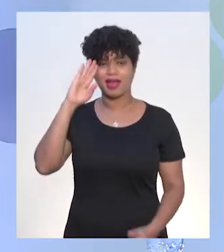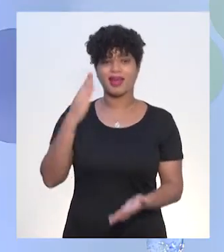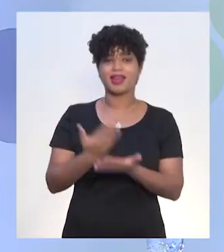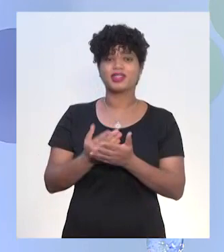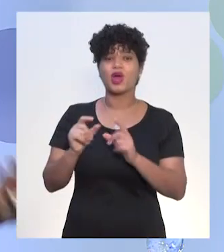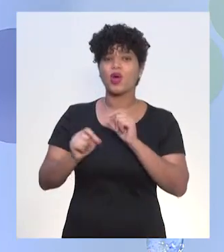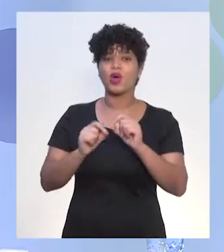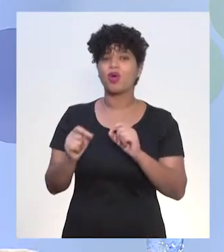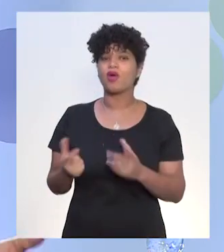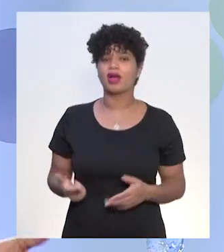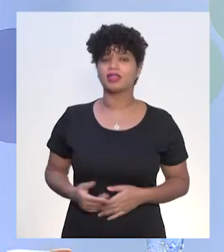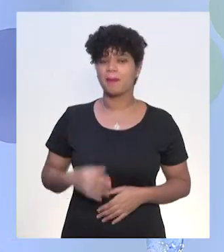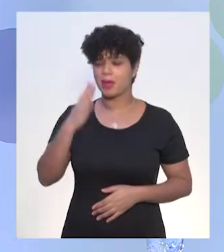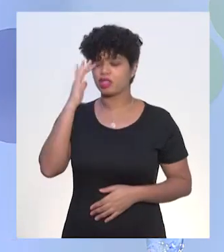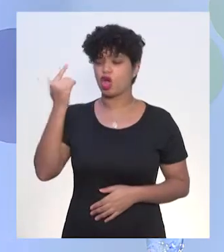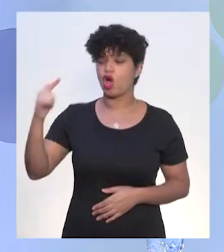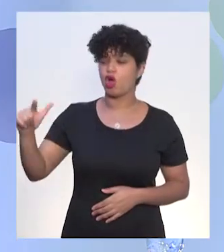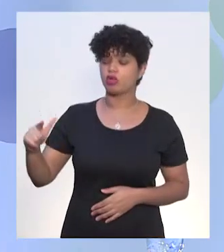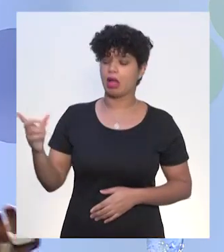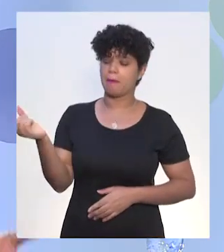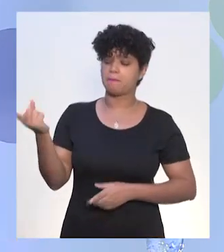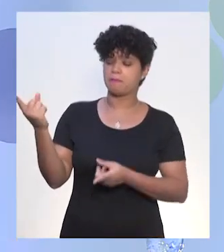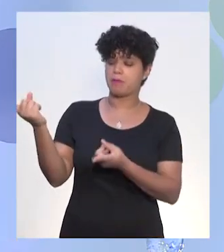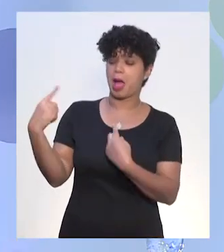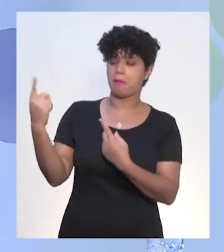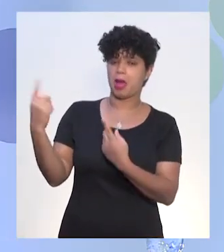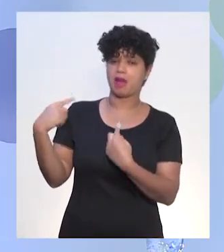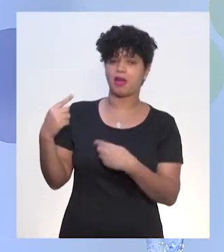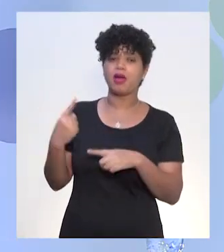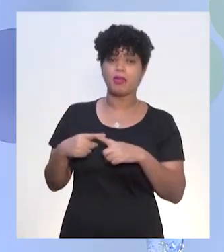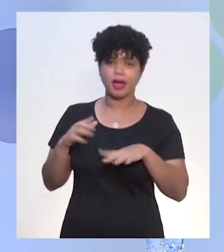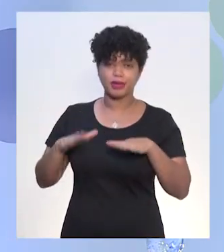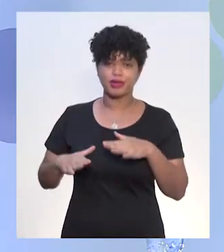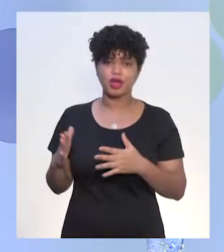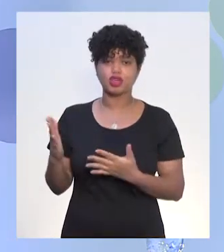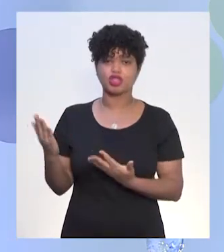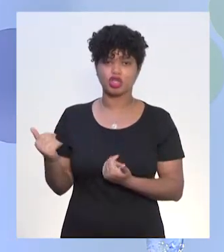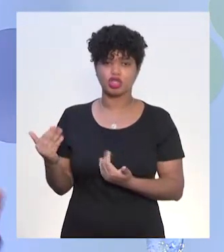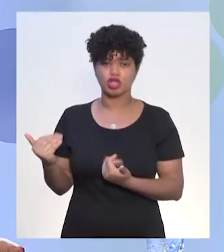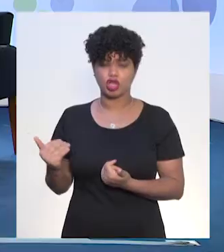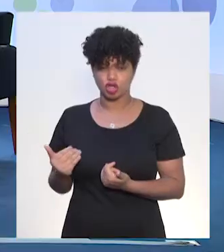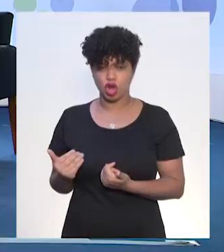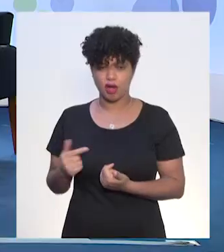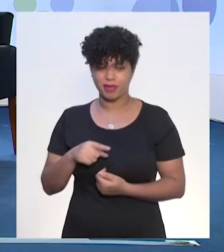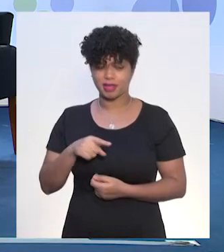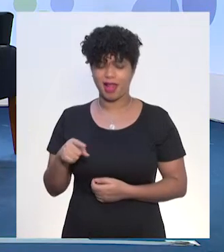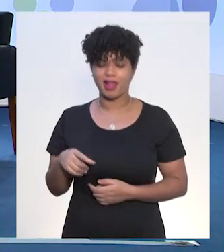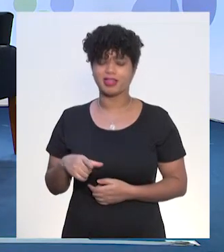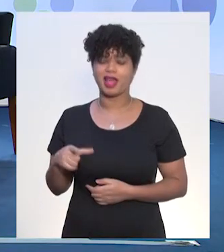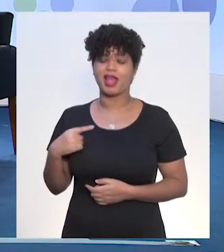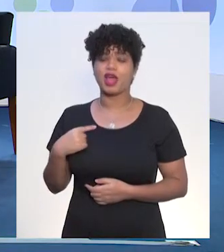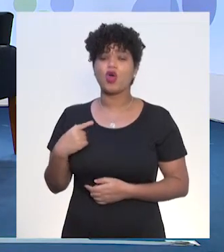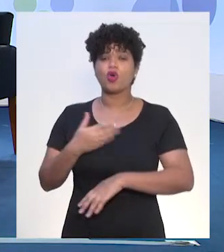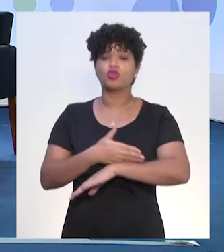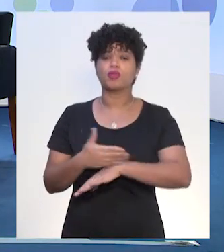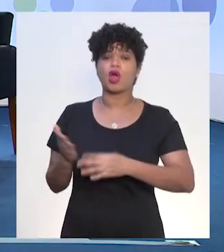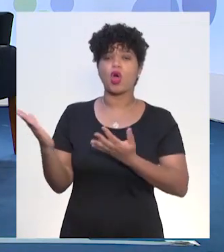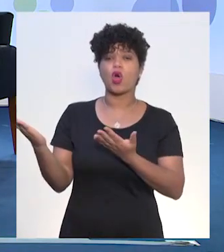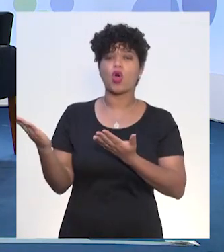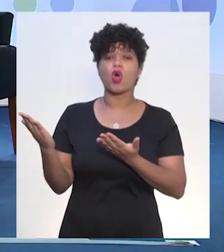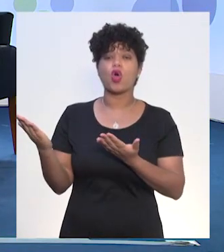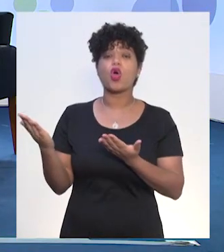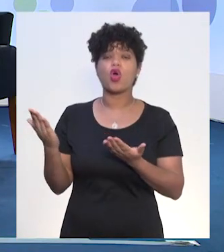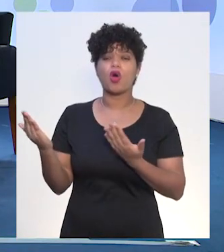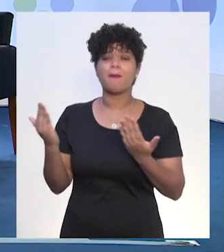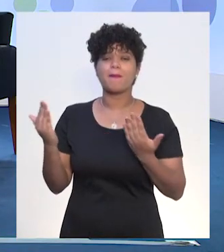a gente deixa de ser manipulado pelo outro porque é muito comum os adolescentes um compararem aos outros e quererem né